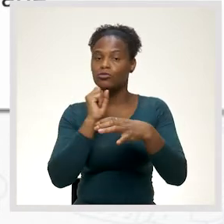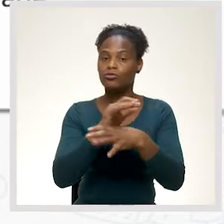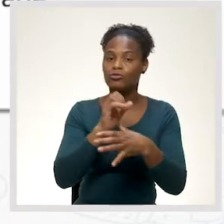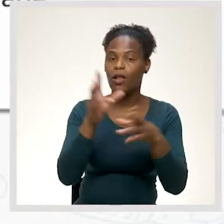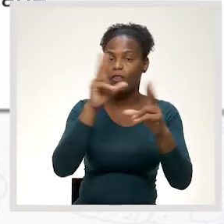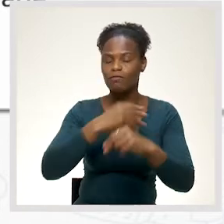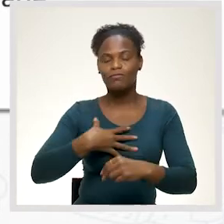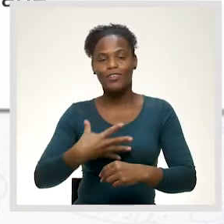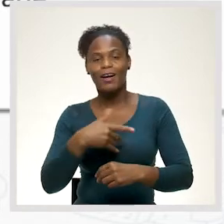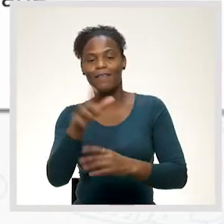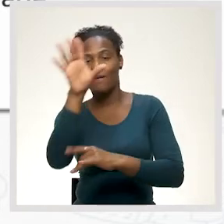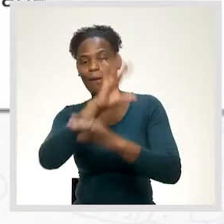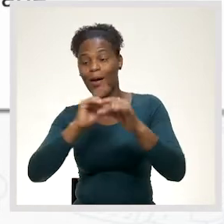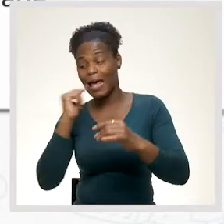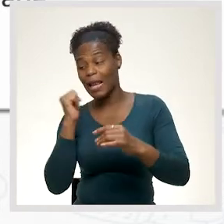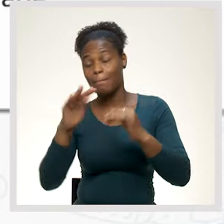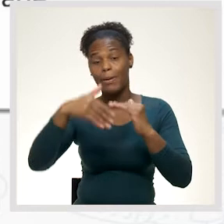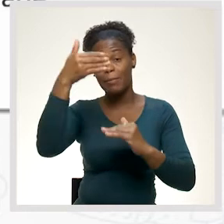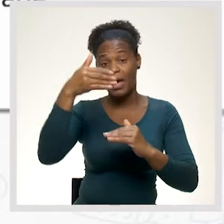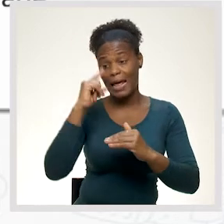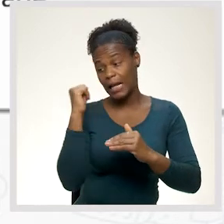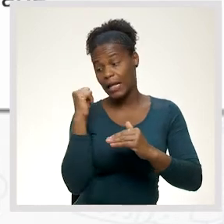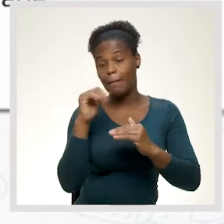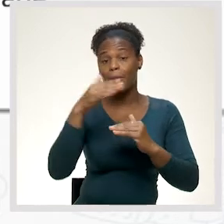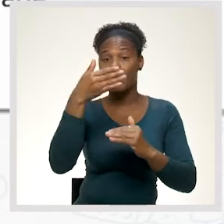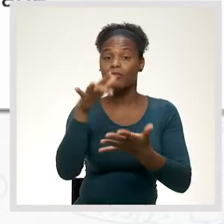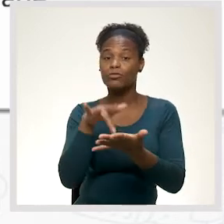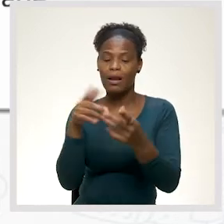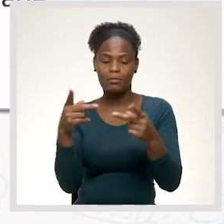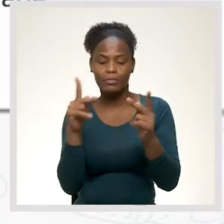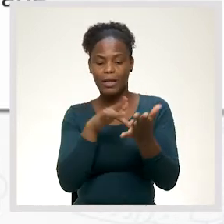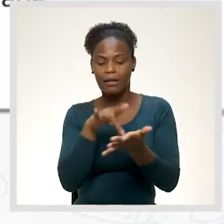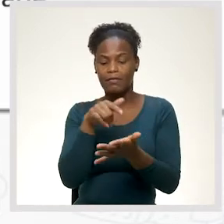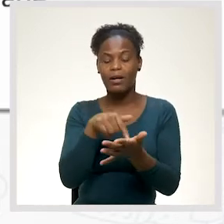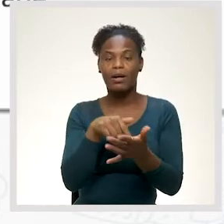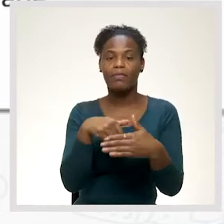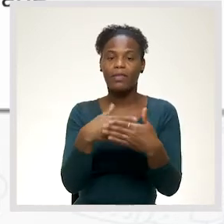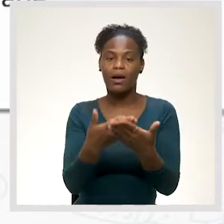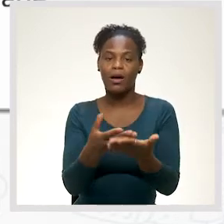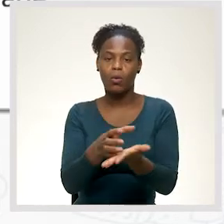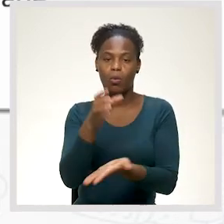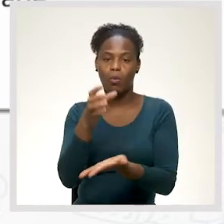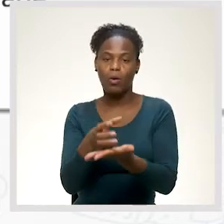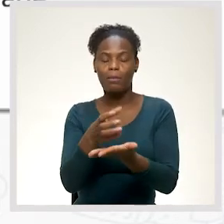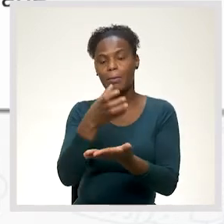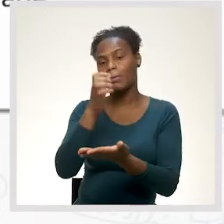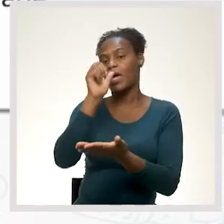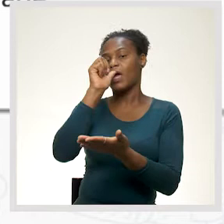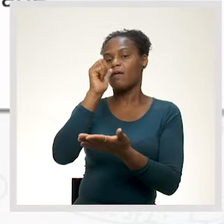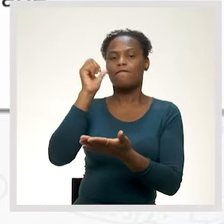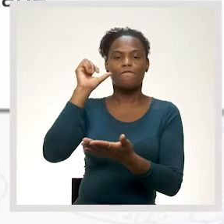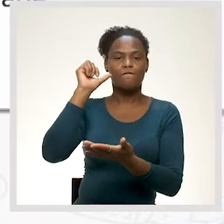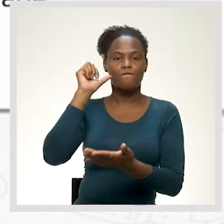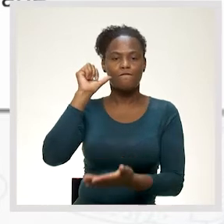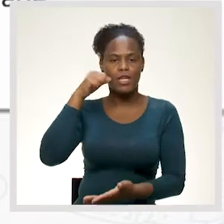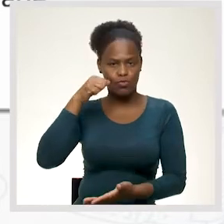europeu. Foi ele o primeiro que, por meio dos seus livros, nos deitou nos copos e nos fez beber o vinho da